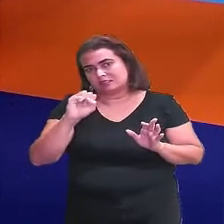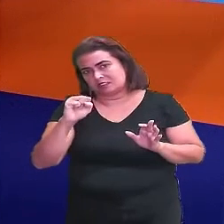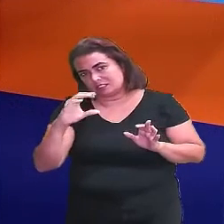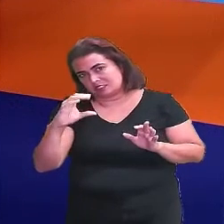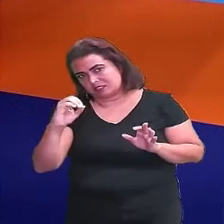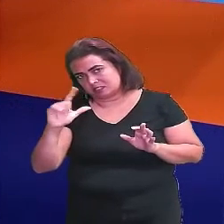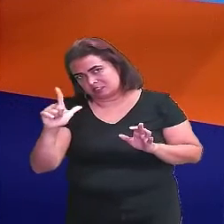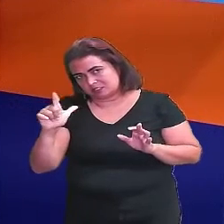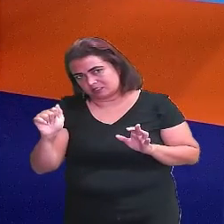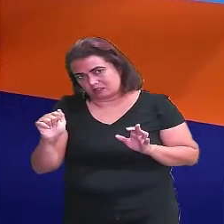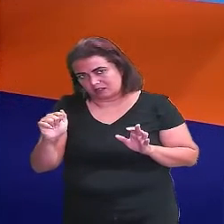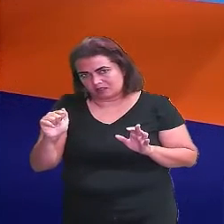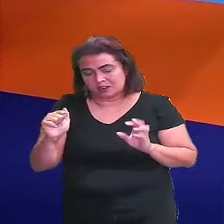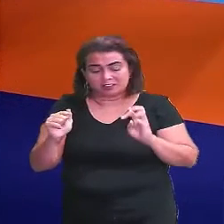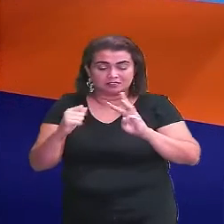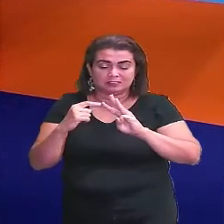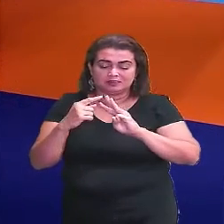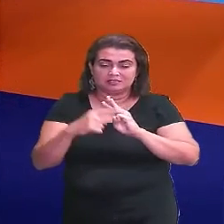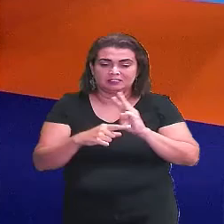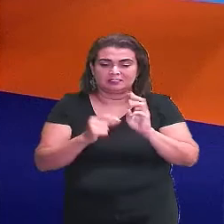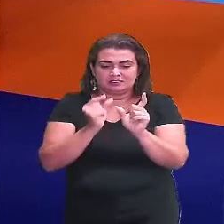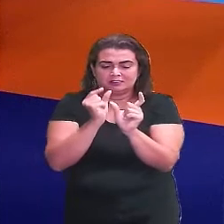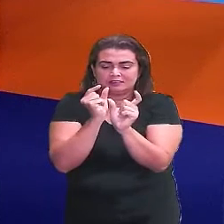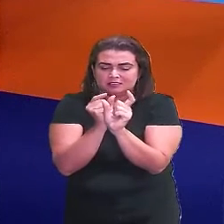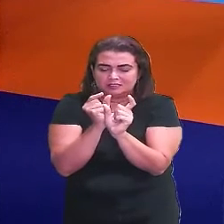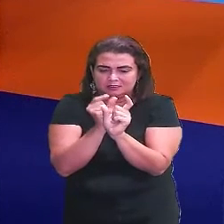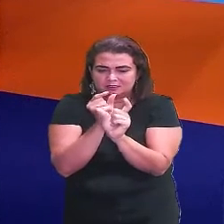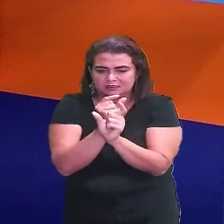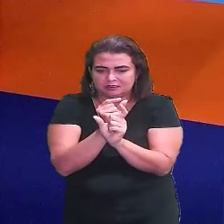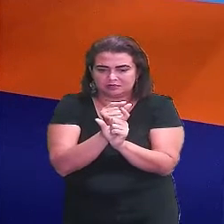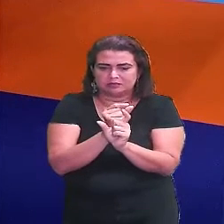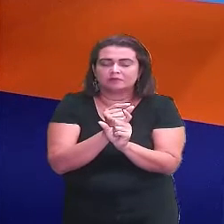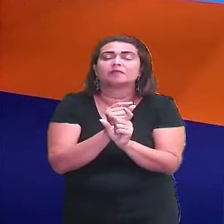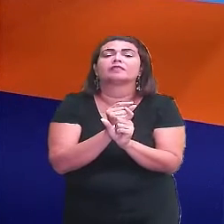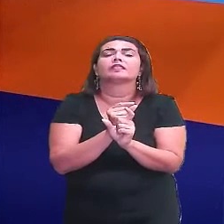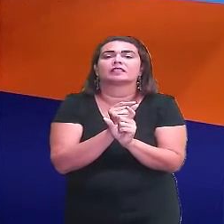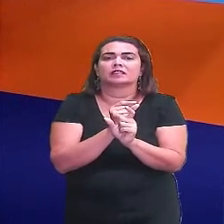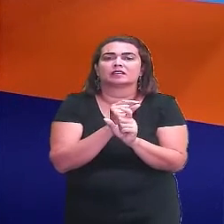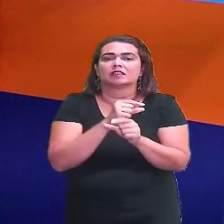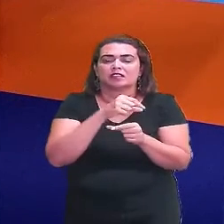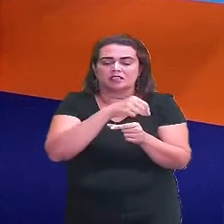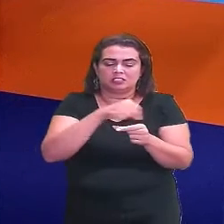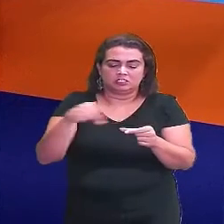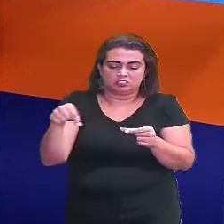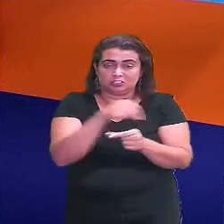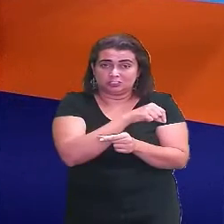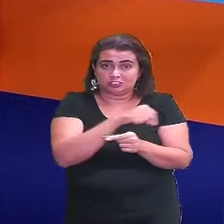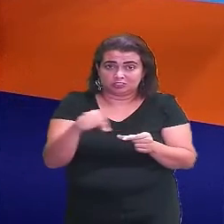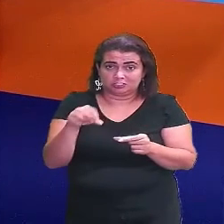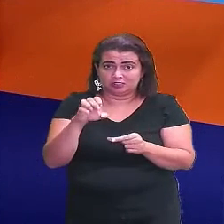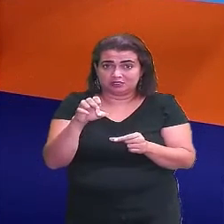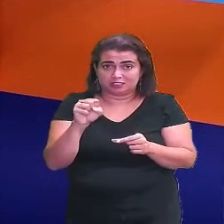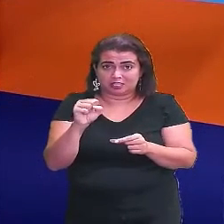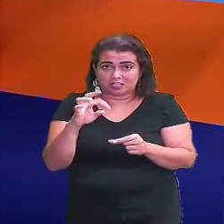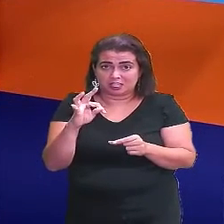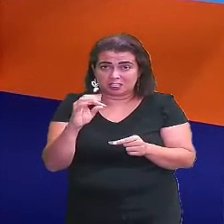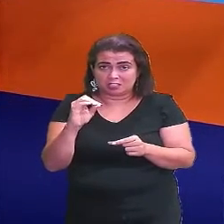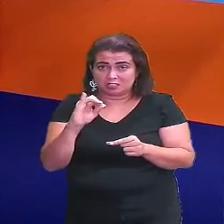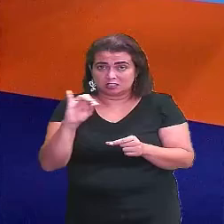Escola, 3 sílabas, né? Temos também aqui o estojo, que eu falei, estojo.